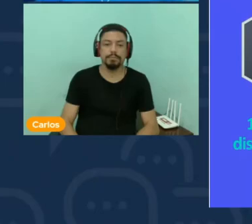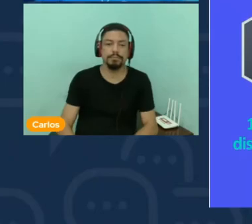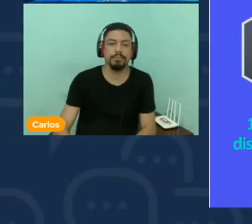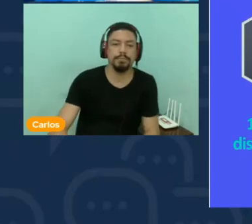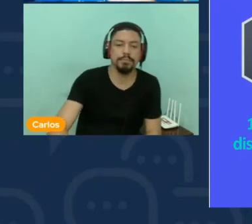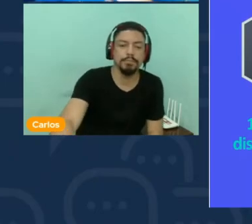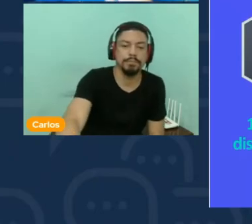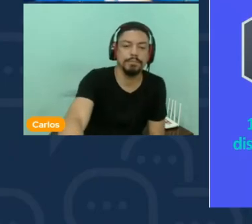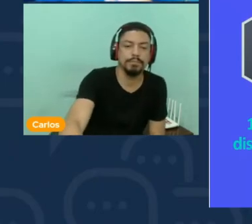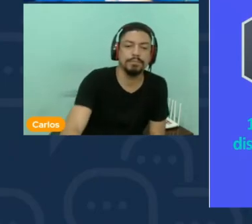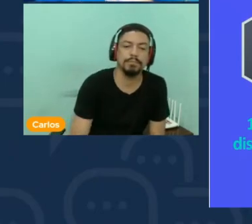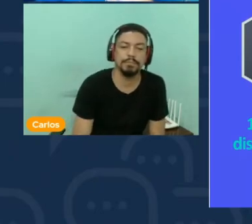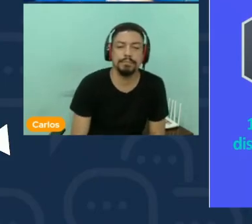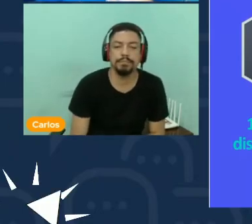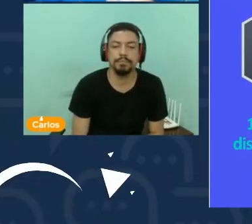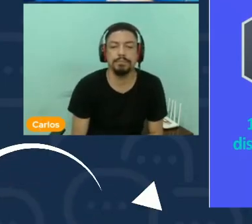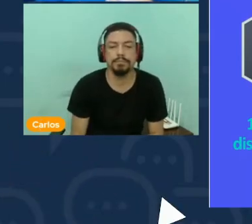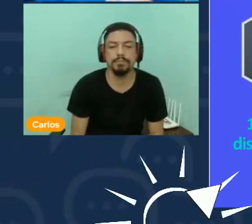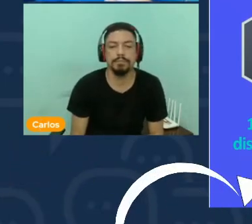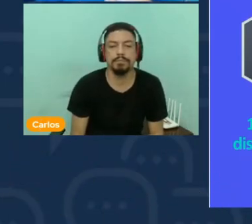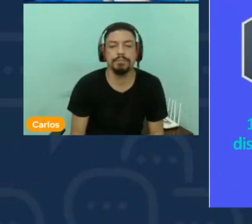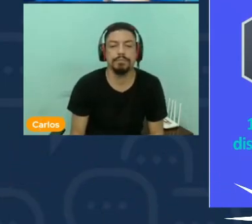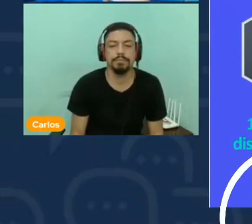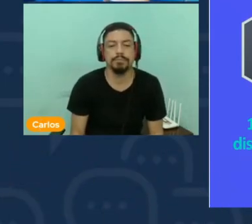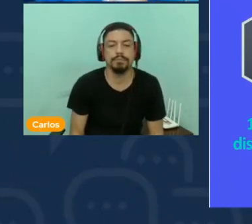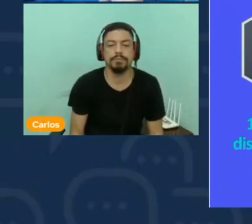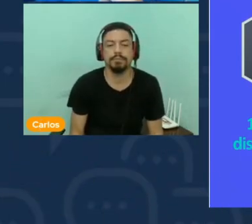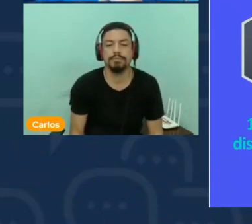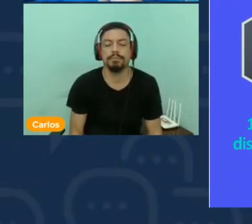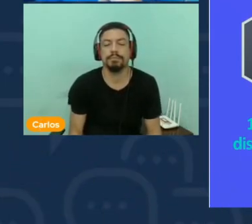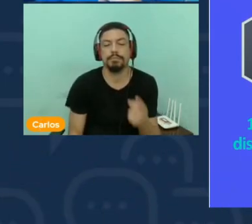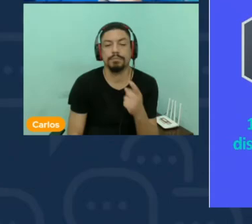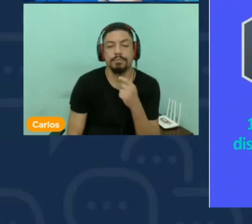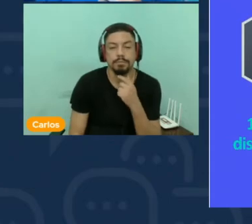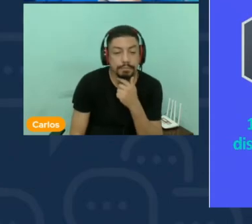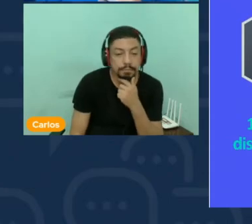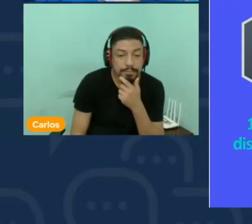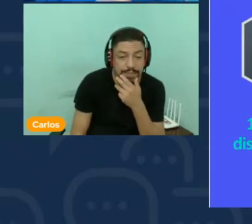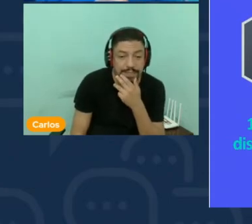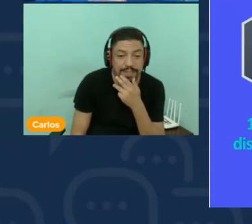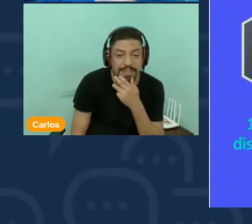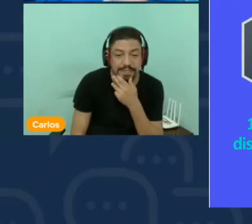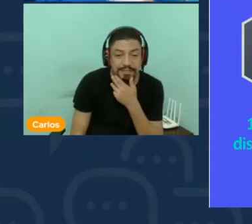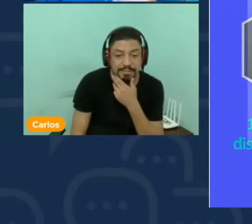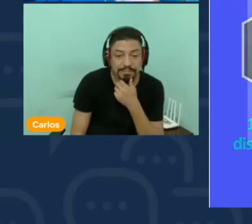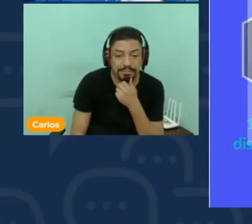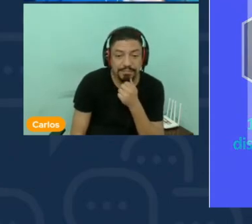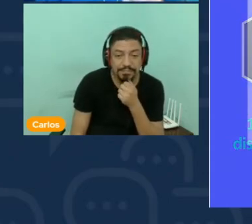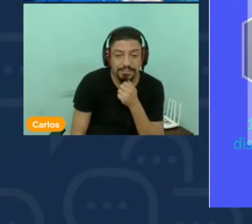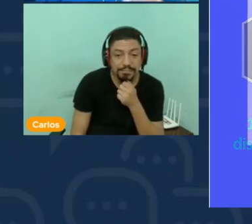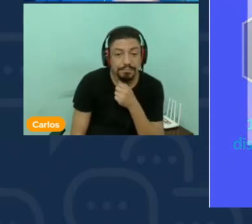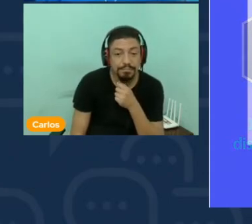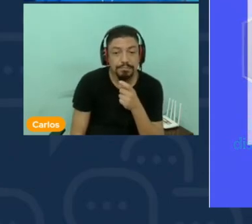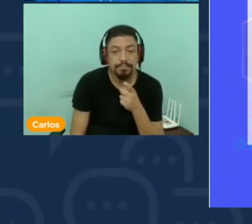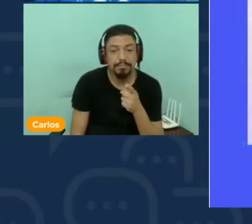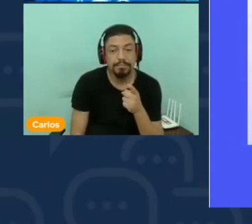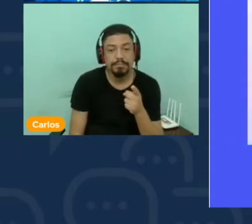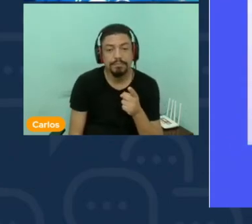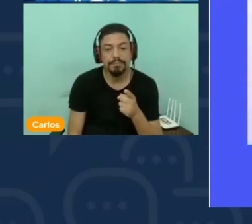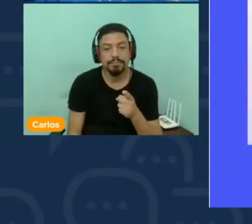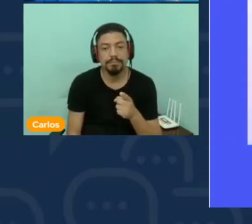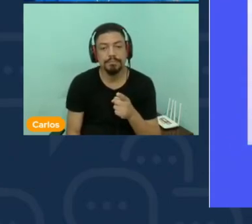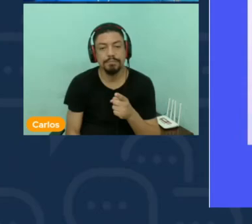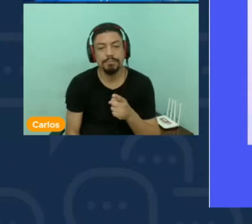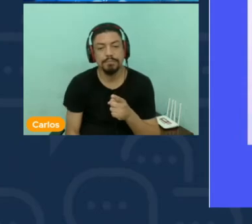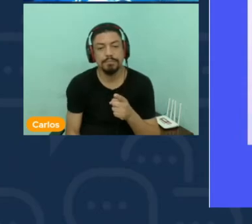aqui e colocando no chat. Deixa eu continuar aqui. Beleza. E meu